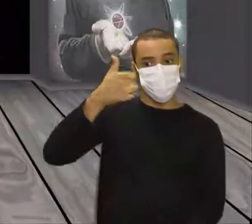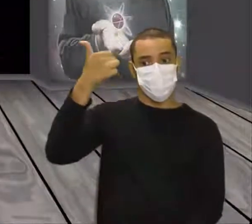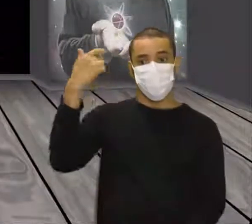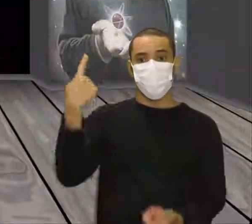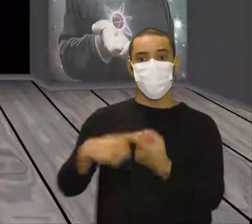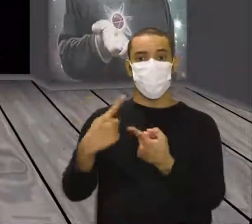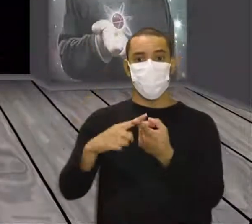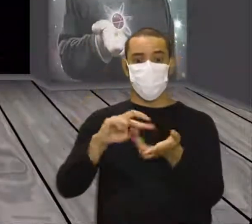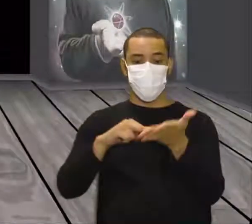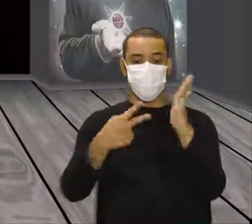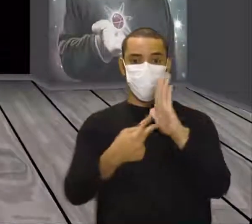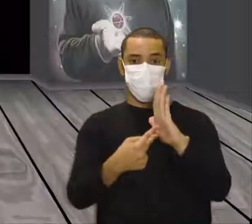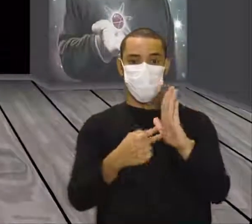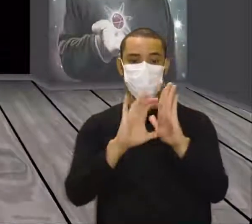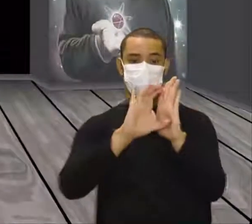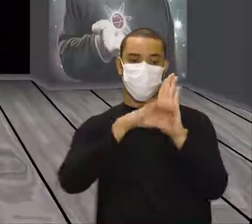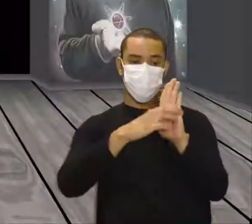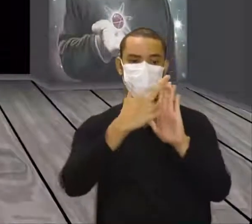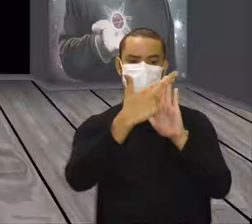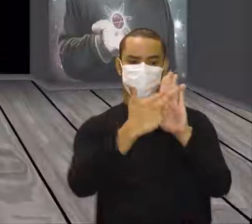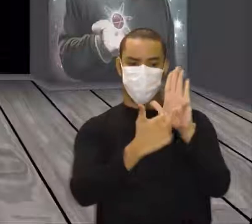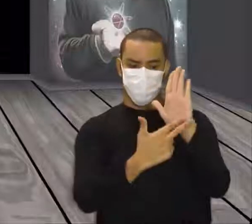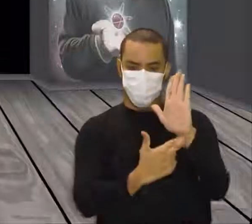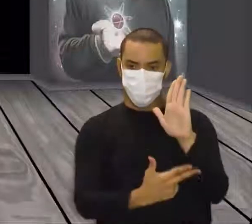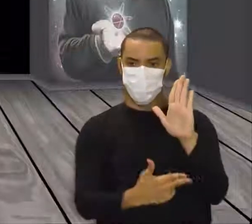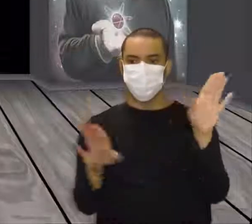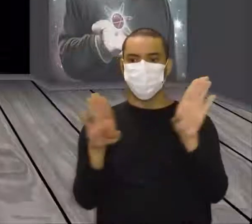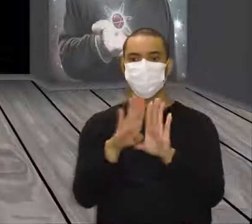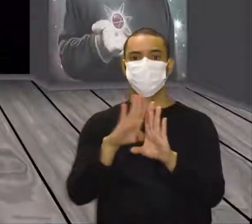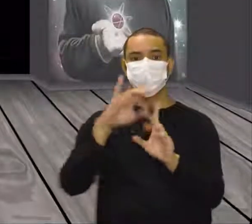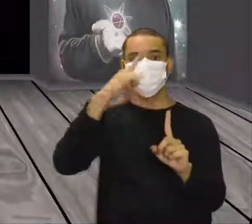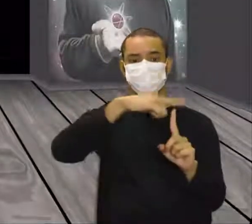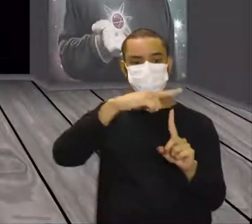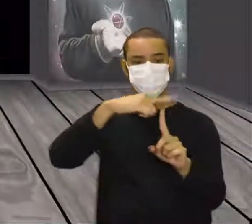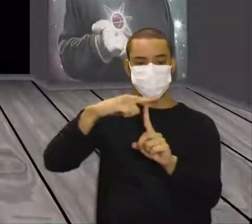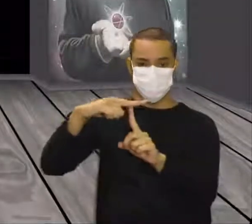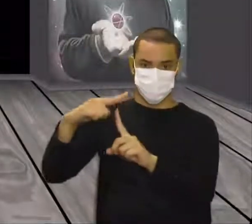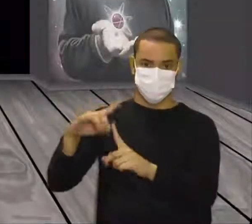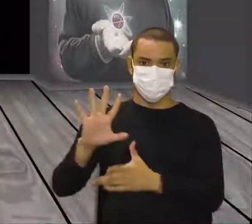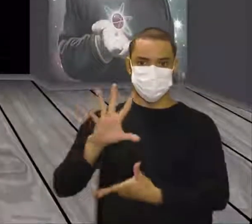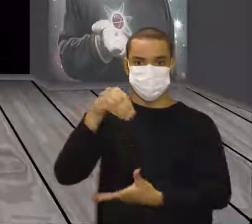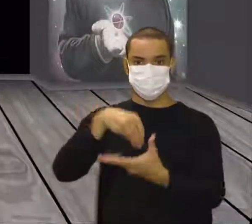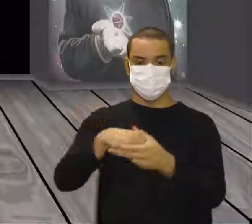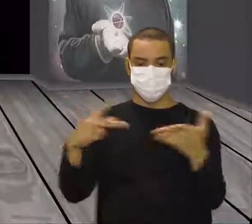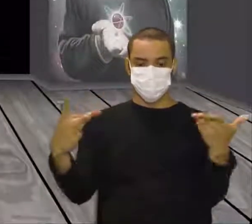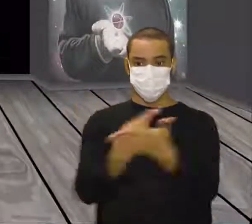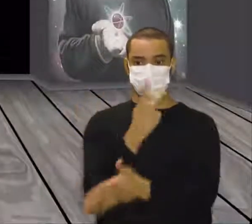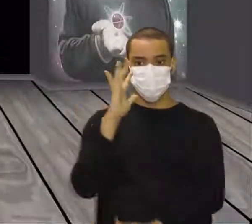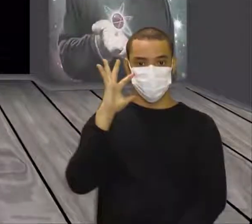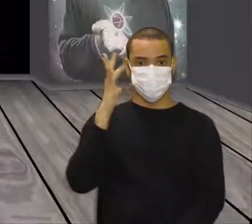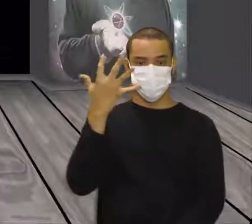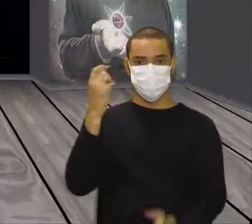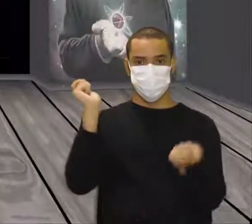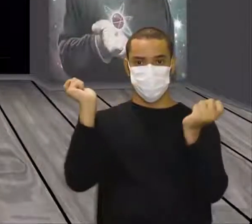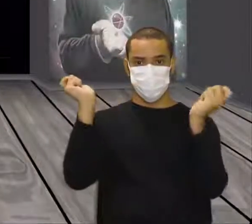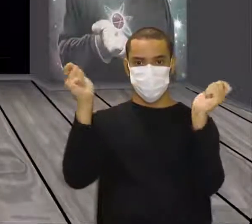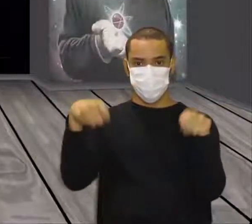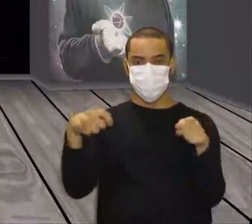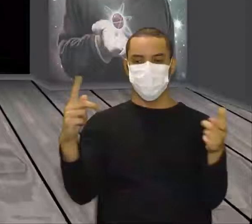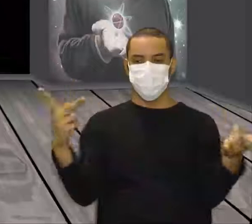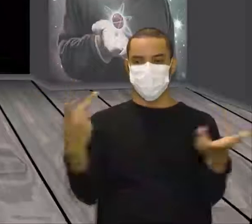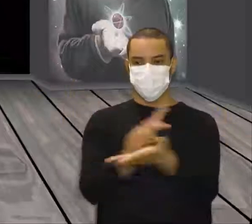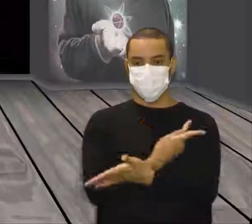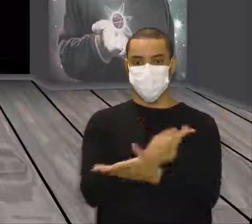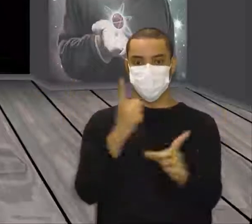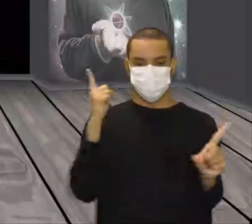que são ondas gravitacionais e quais tipos também de fenômenos podem gerar ondas gravitacionais para que elas possam